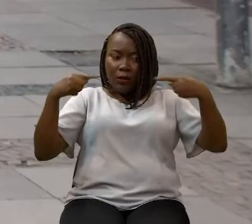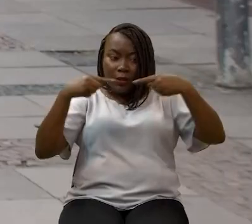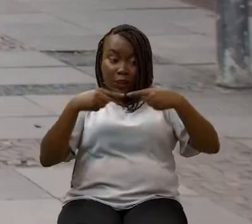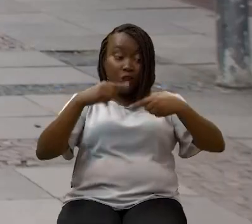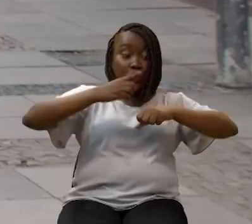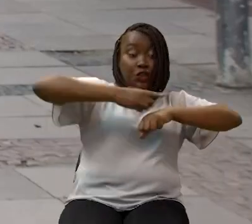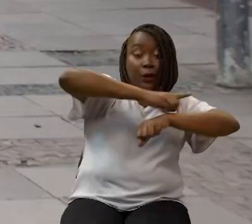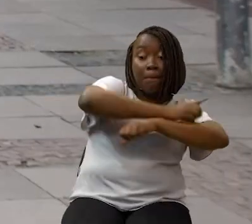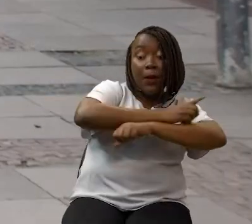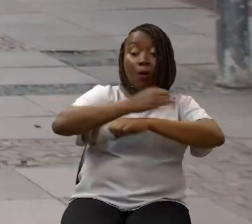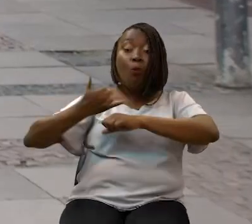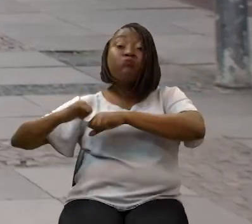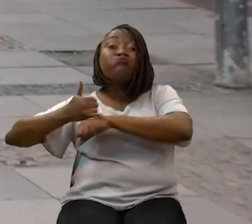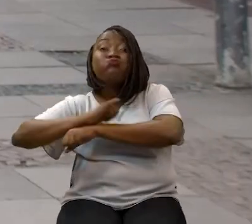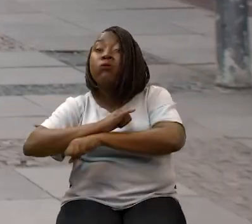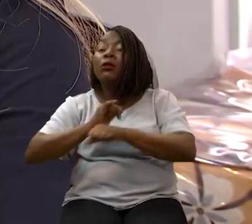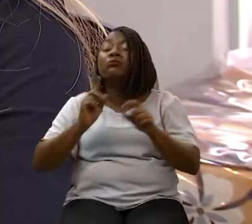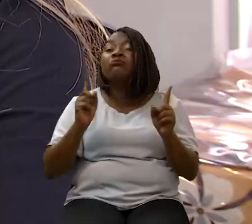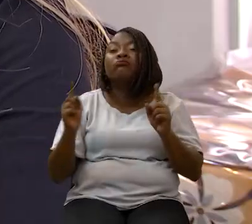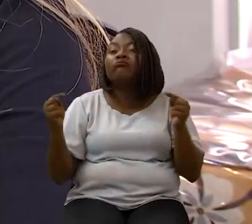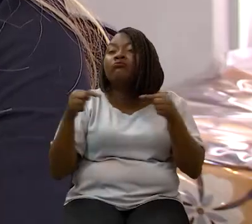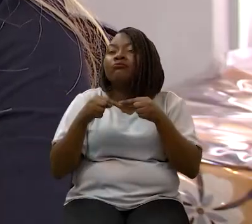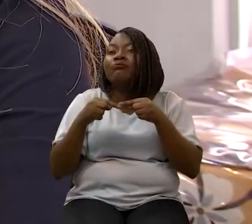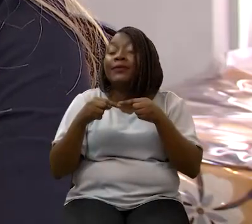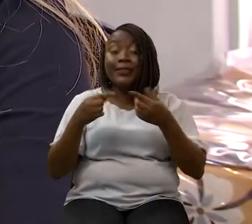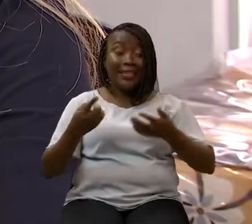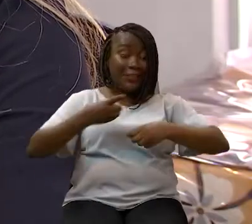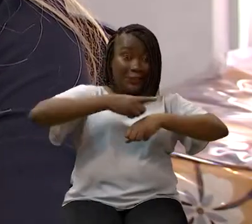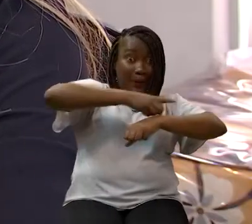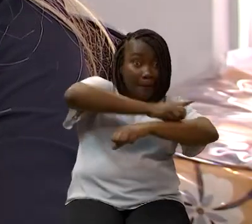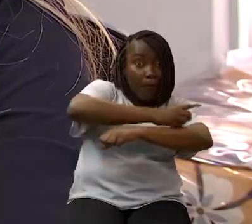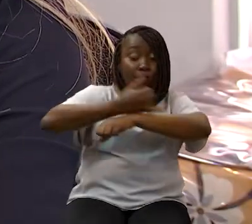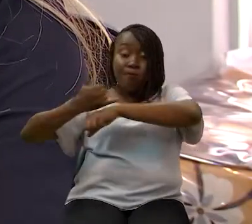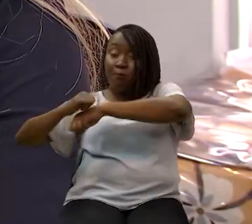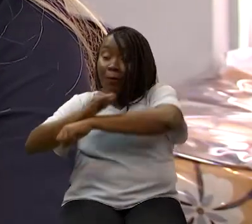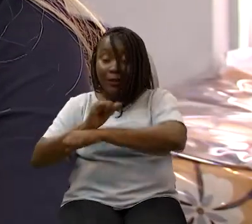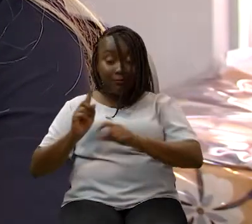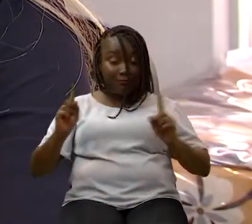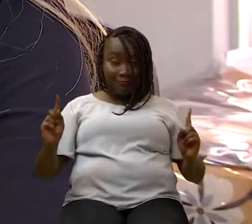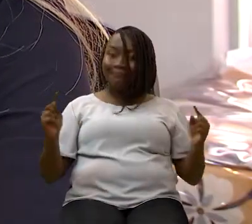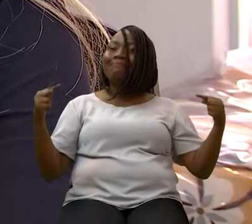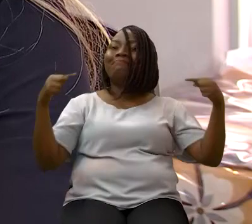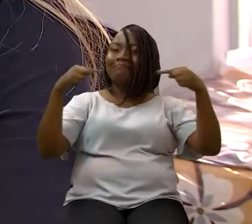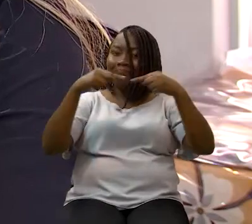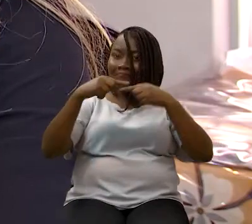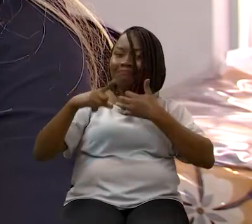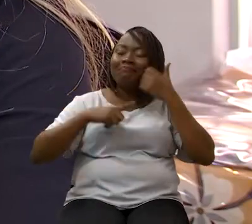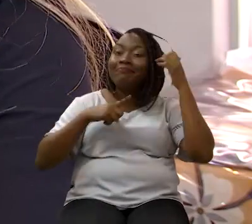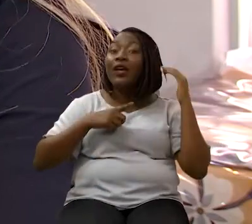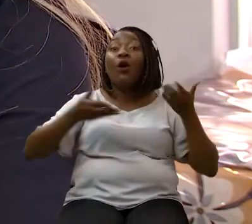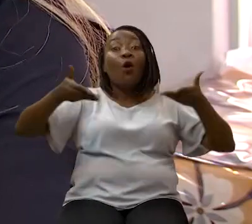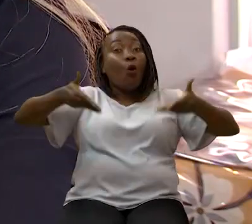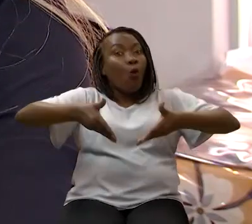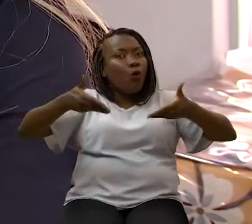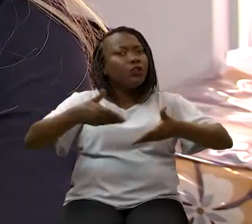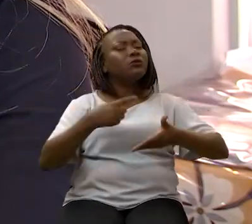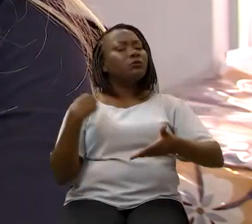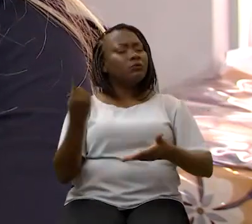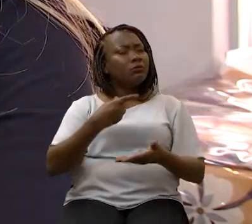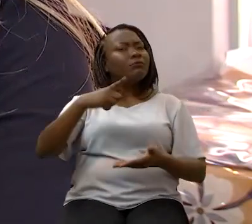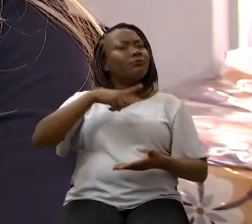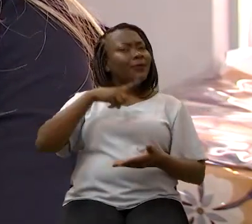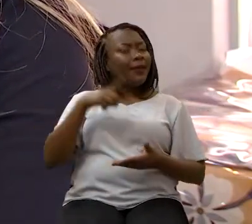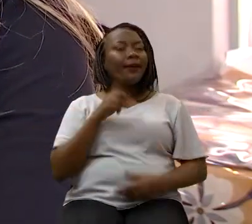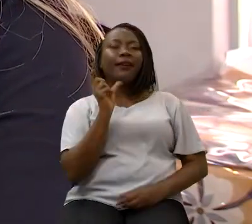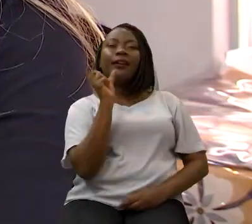relação entre diabetes e obesidade? Diabetes e obesidade, elas estão intimamente relacionadas. Tanto é que hoje a